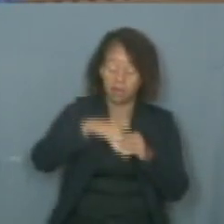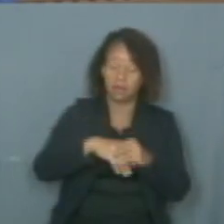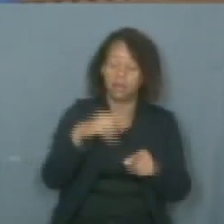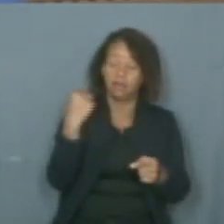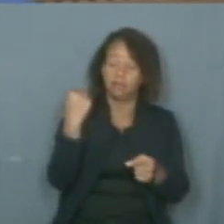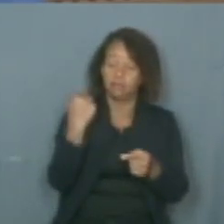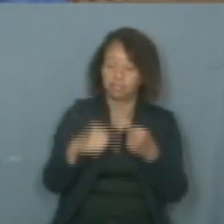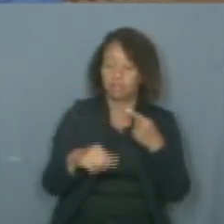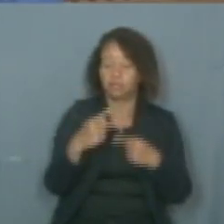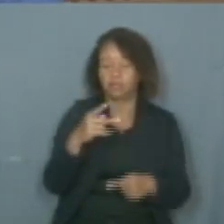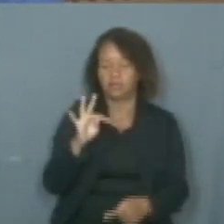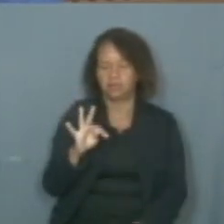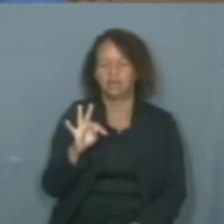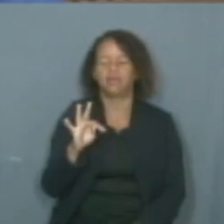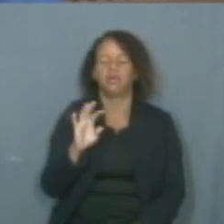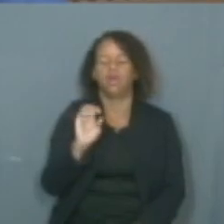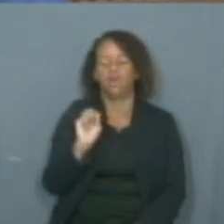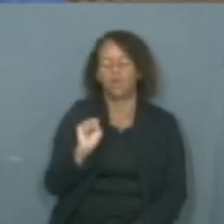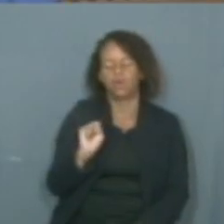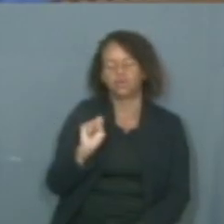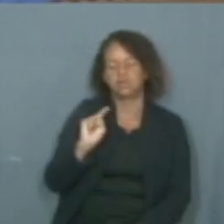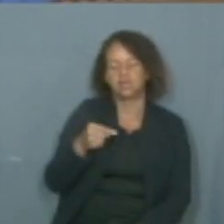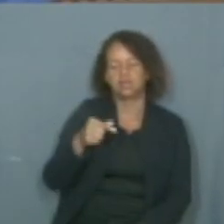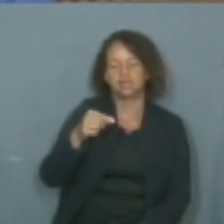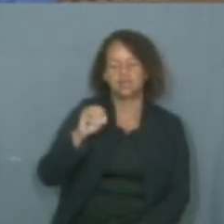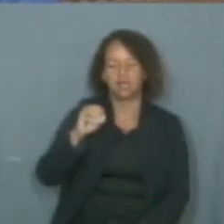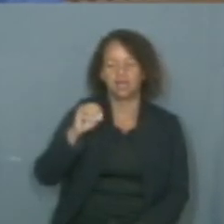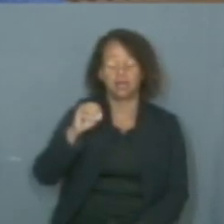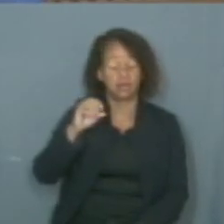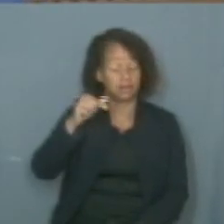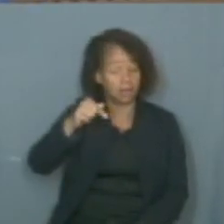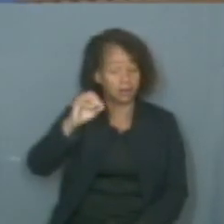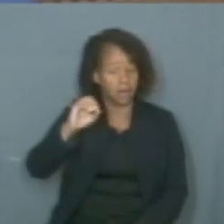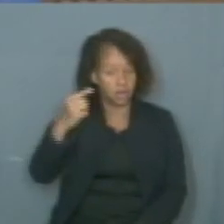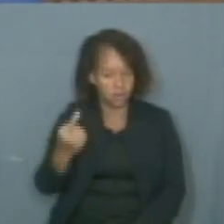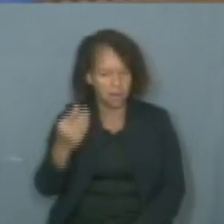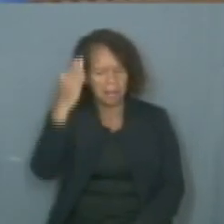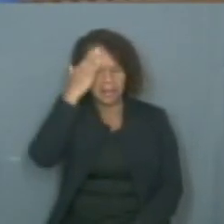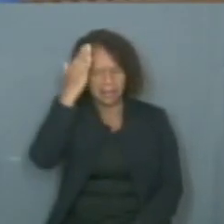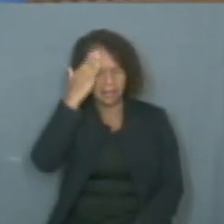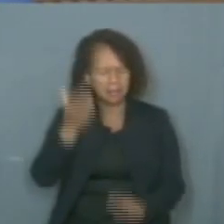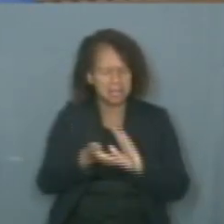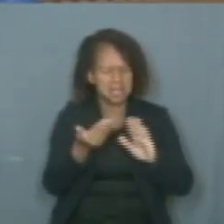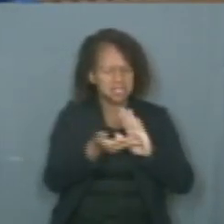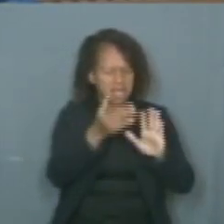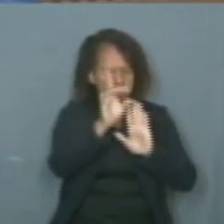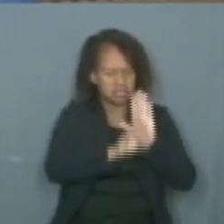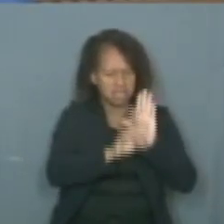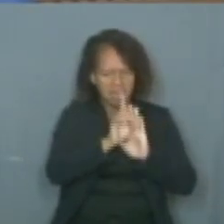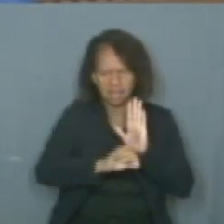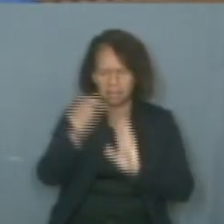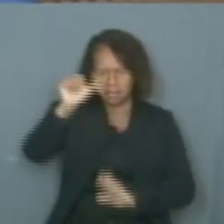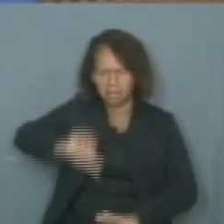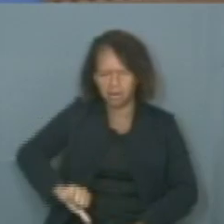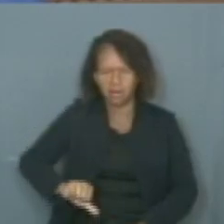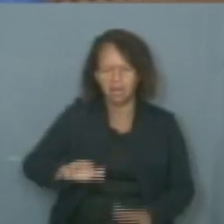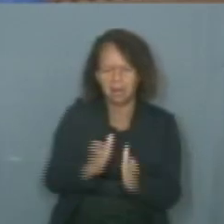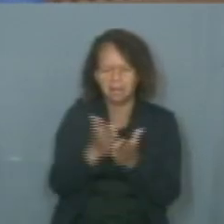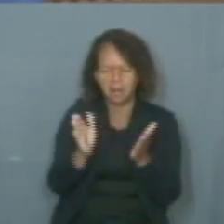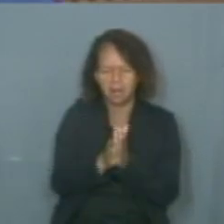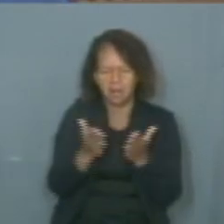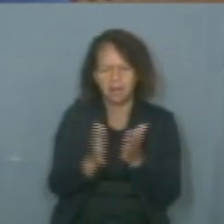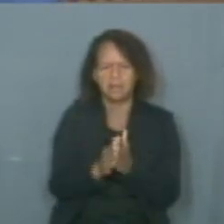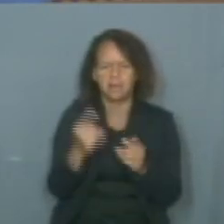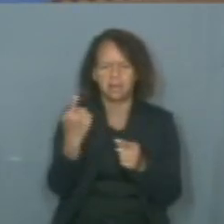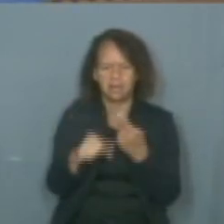contra a MP 871, por entender que não é preciso retirar direitos e prejudicar gravemente pobres